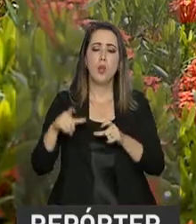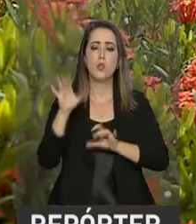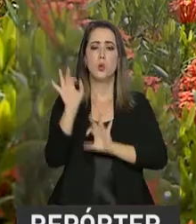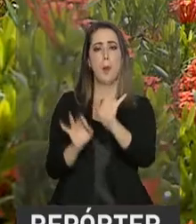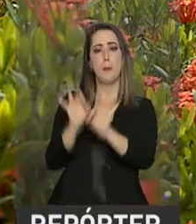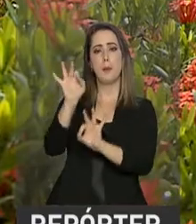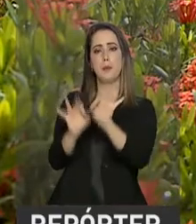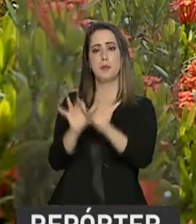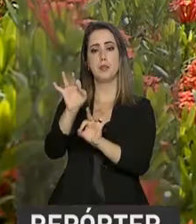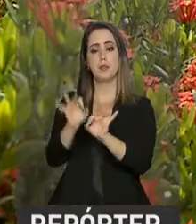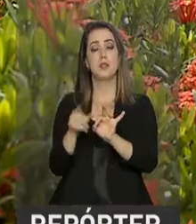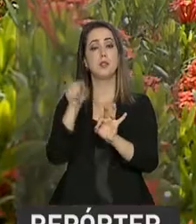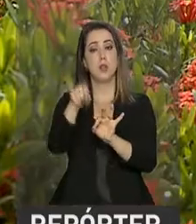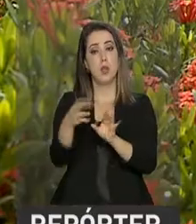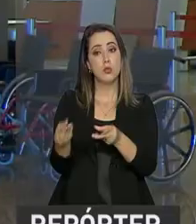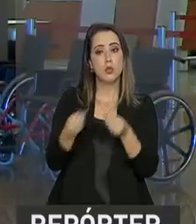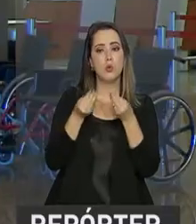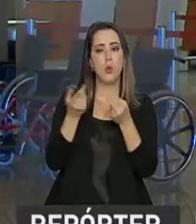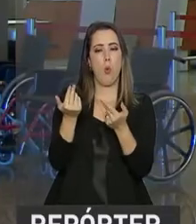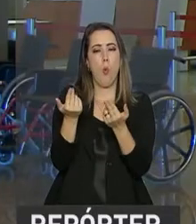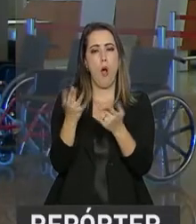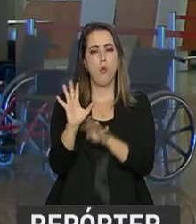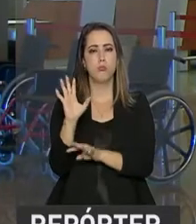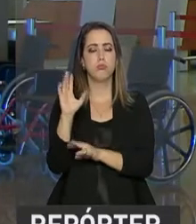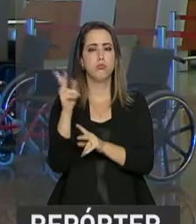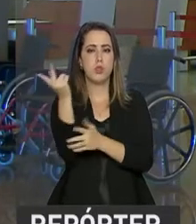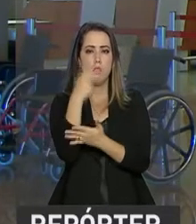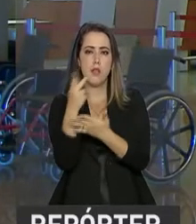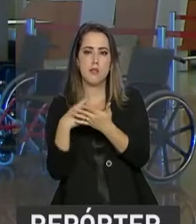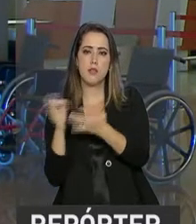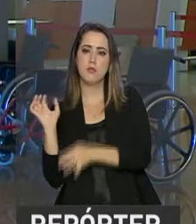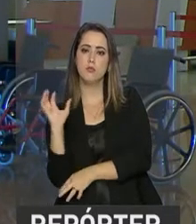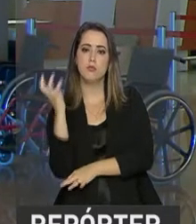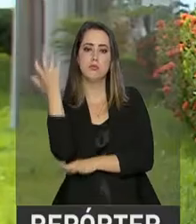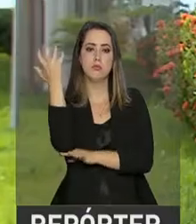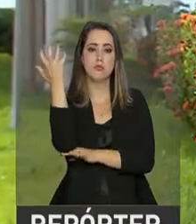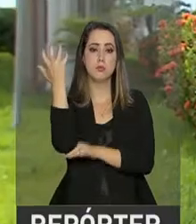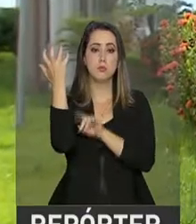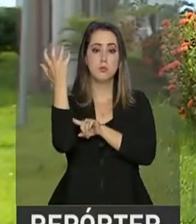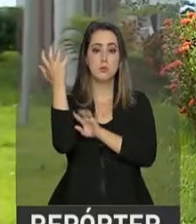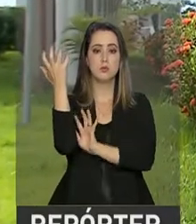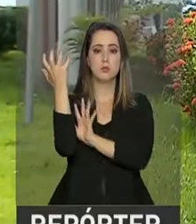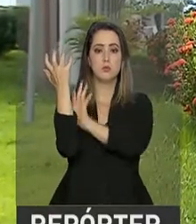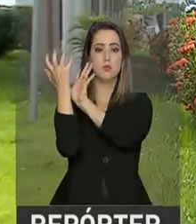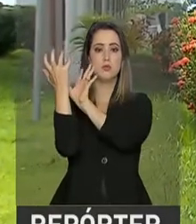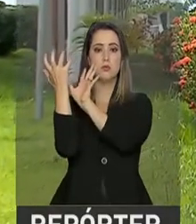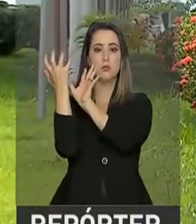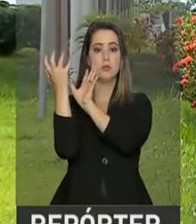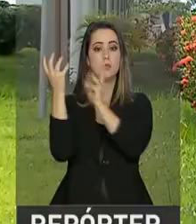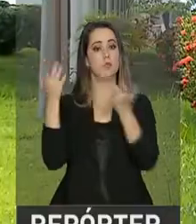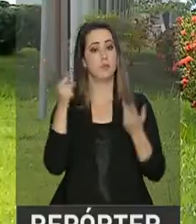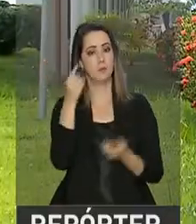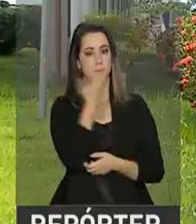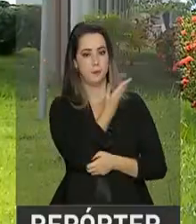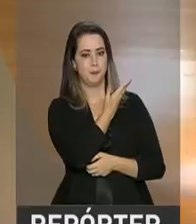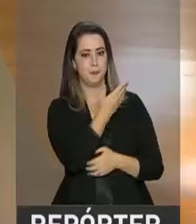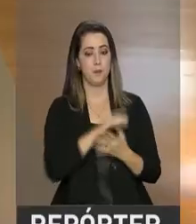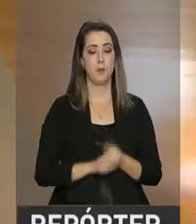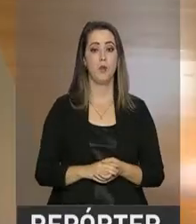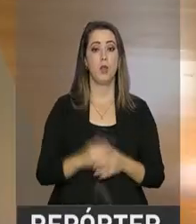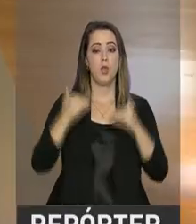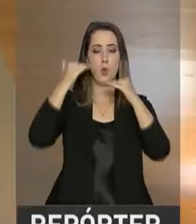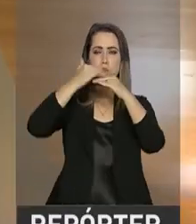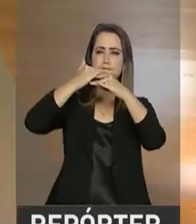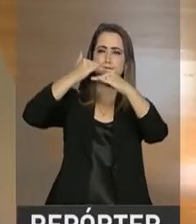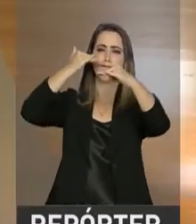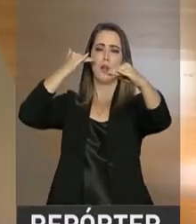e externas do aeroporto receberam um desenho arquitetônico especial. Os pilares na entrada imitam árvores e o forro